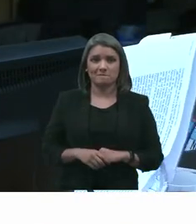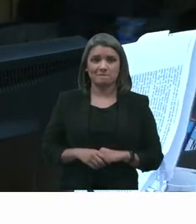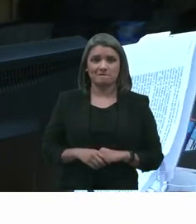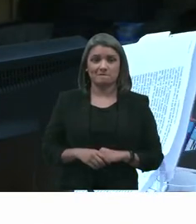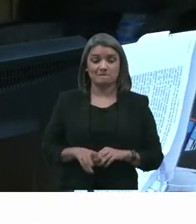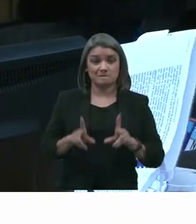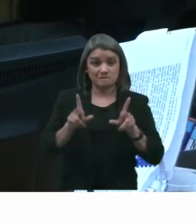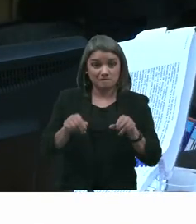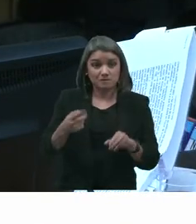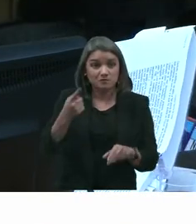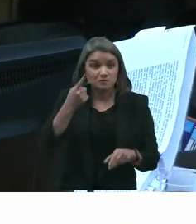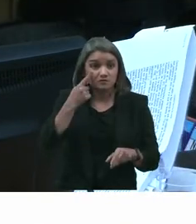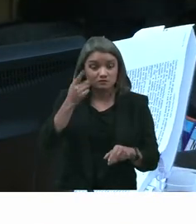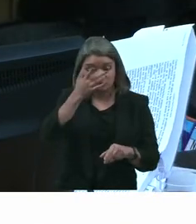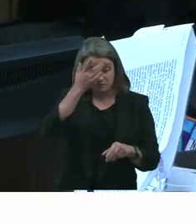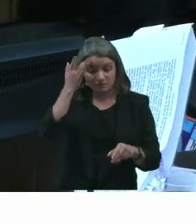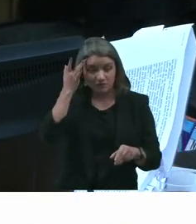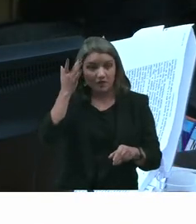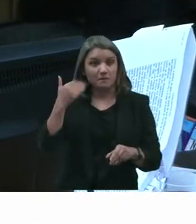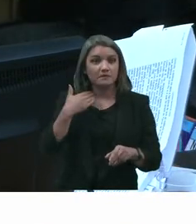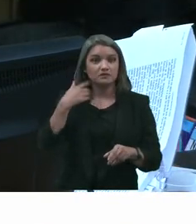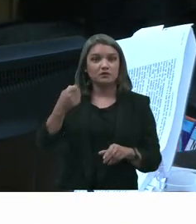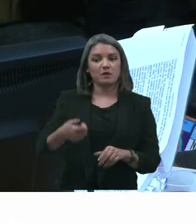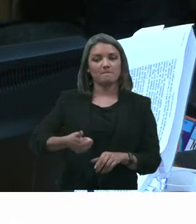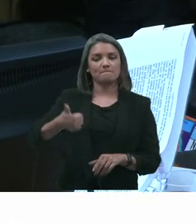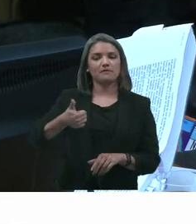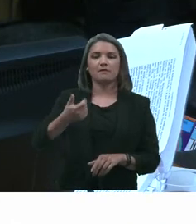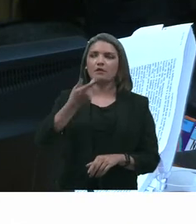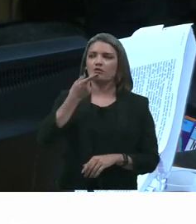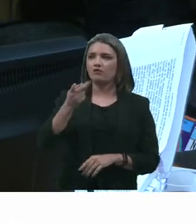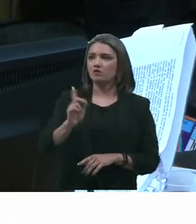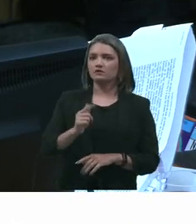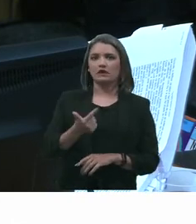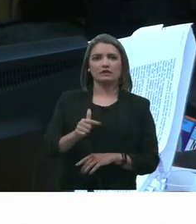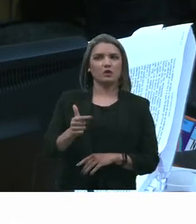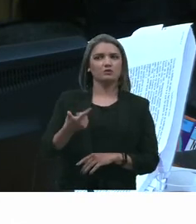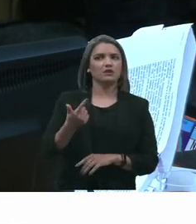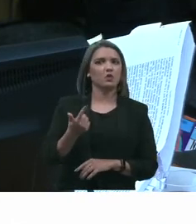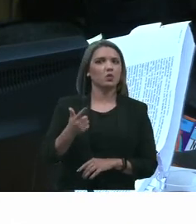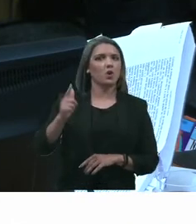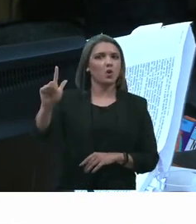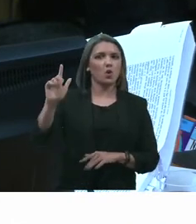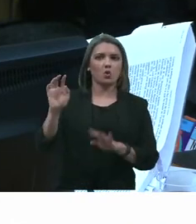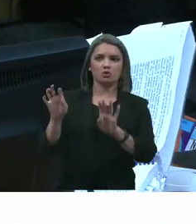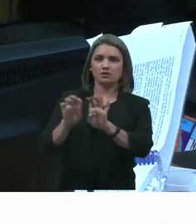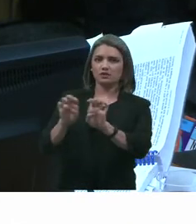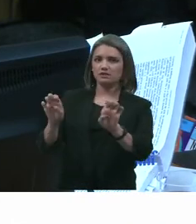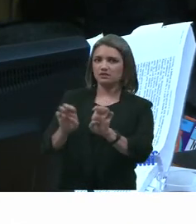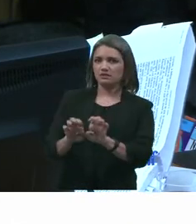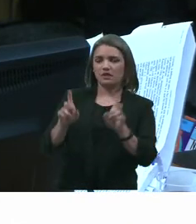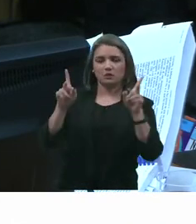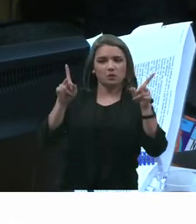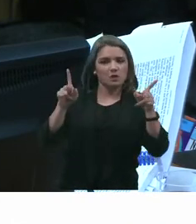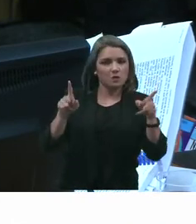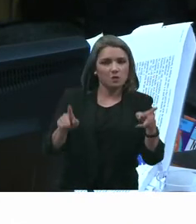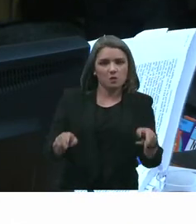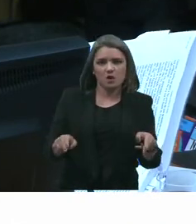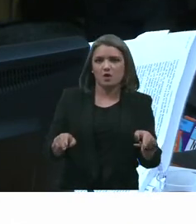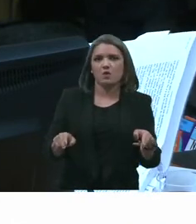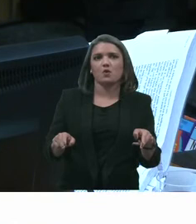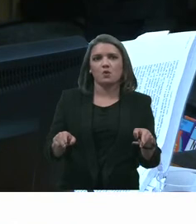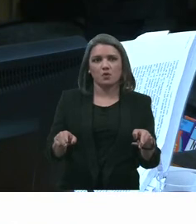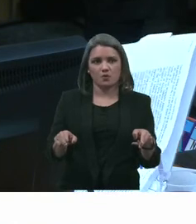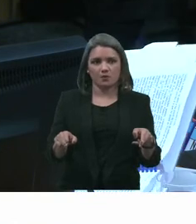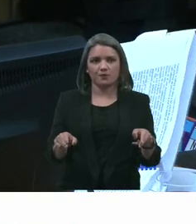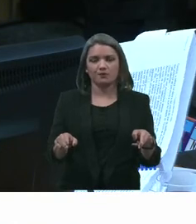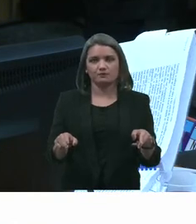viu, o representado, primeiro, negou a existência de outra estátua equestre cuja figura foi trazida por ele a